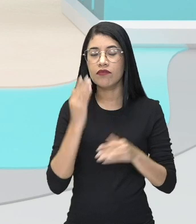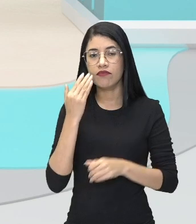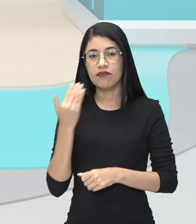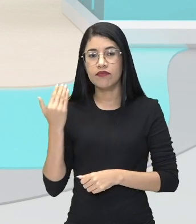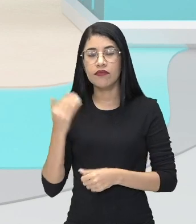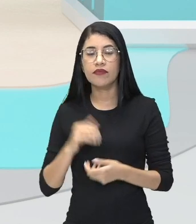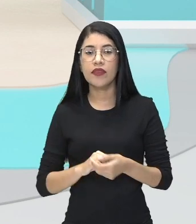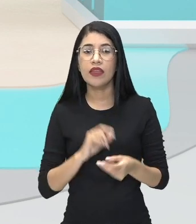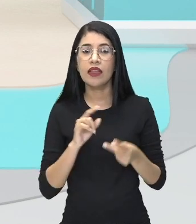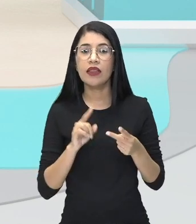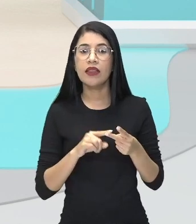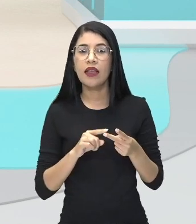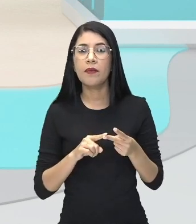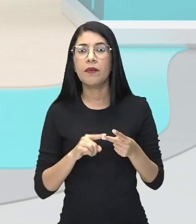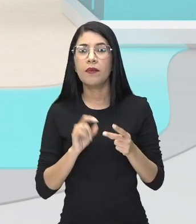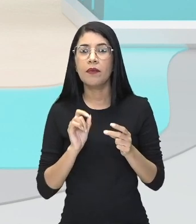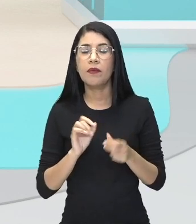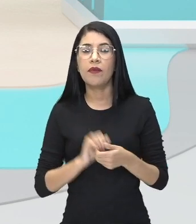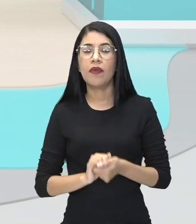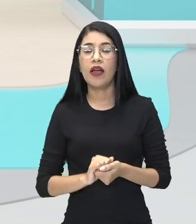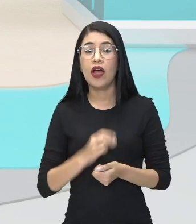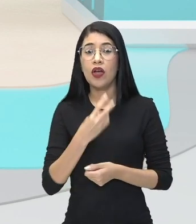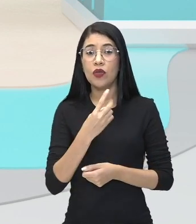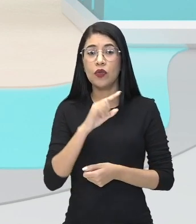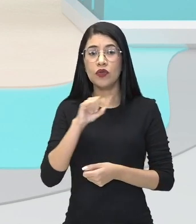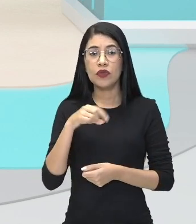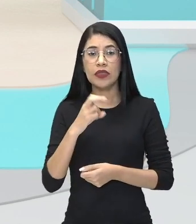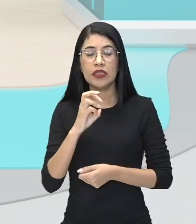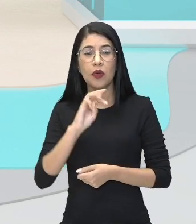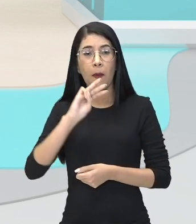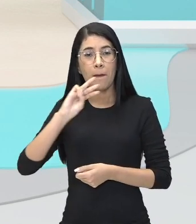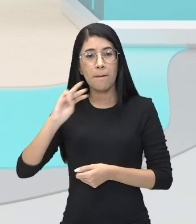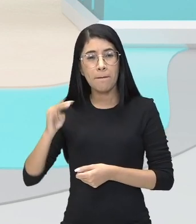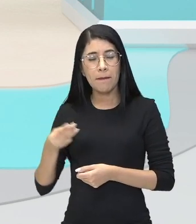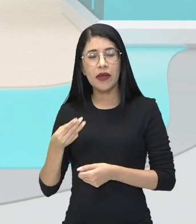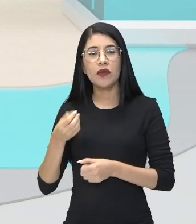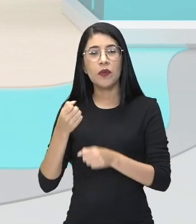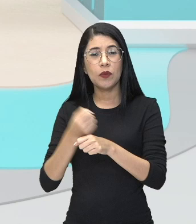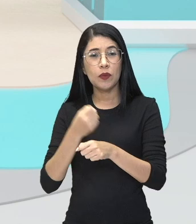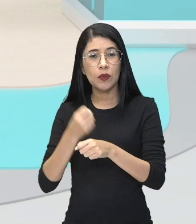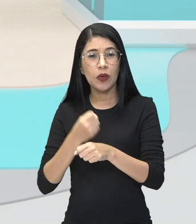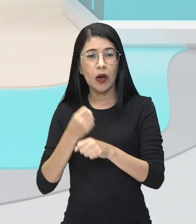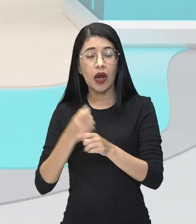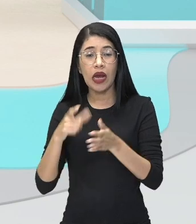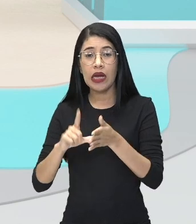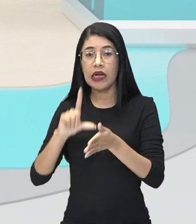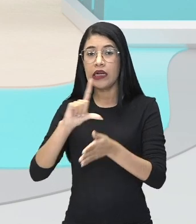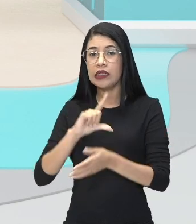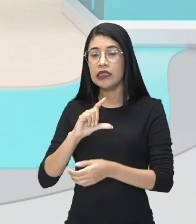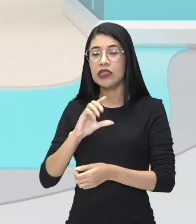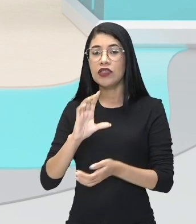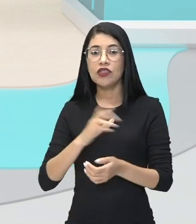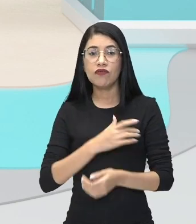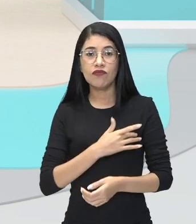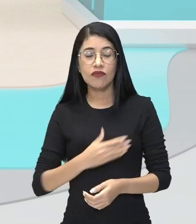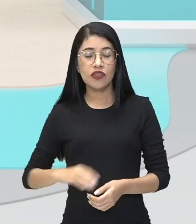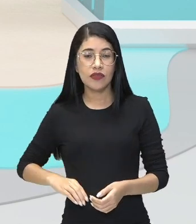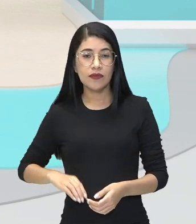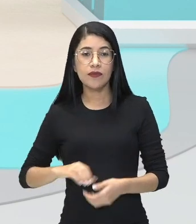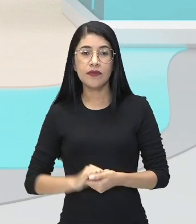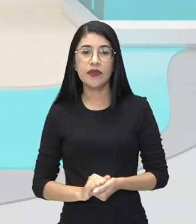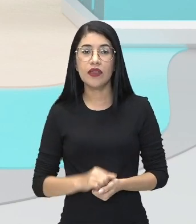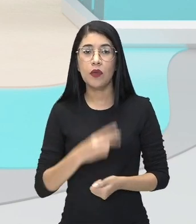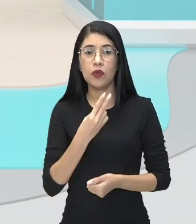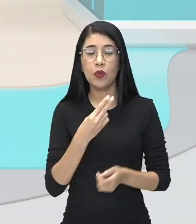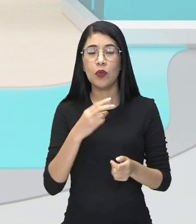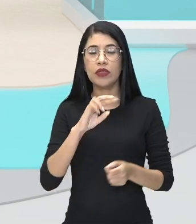vocês. E ele vai ter de 2 a 5 milhões de anos antes de Cristo, tá? Então, de 2